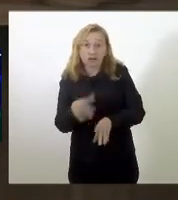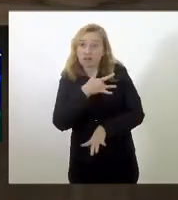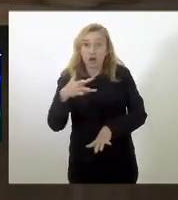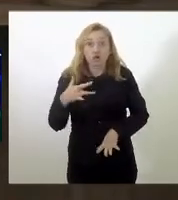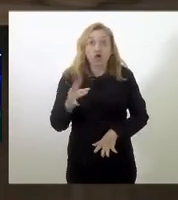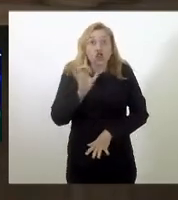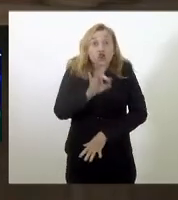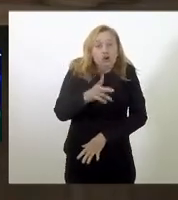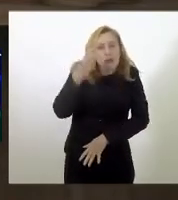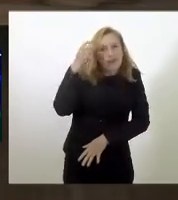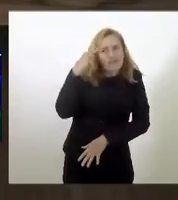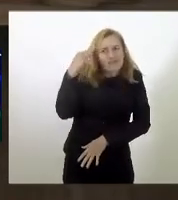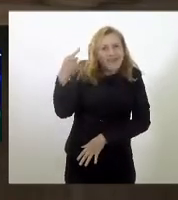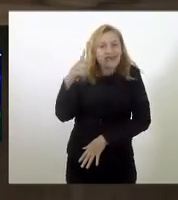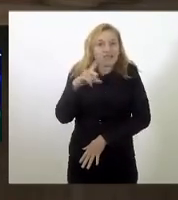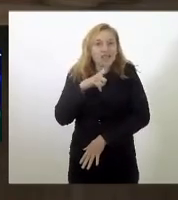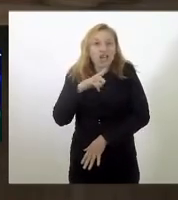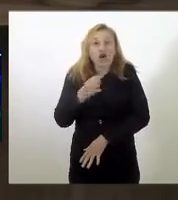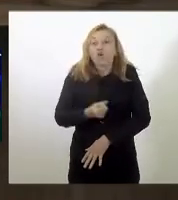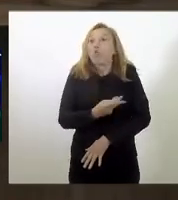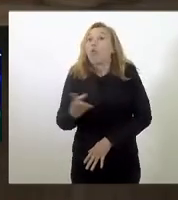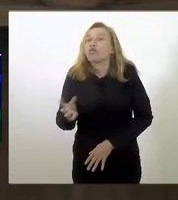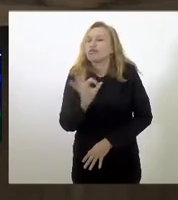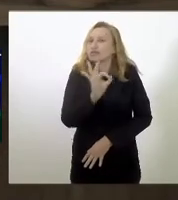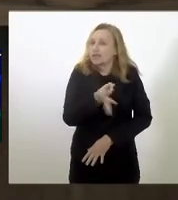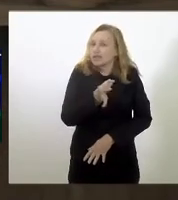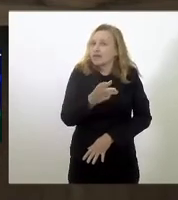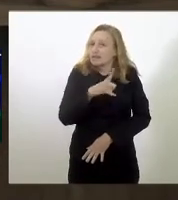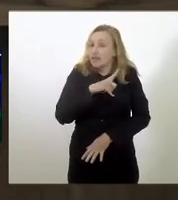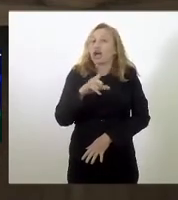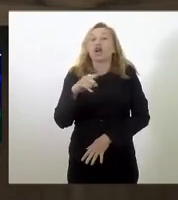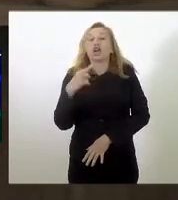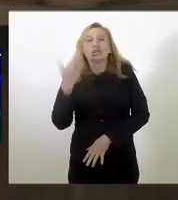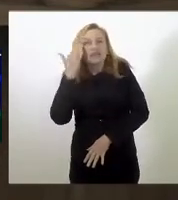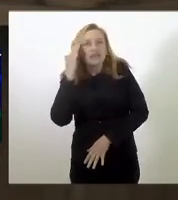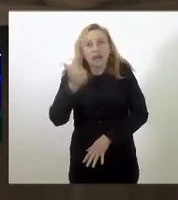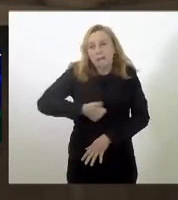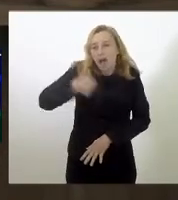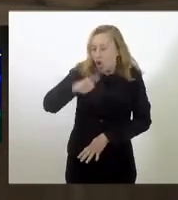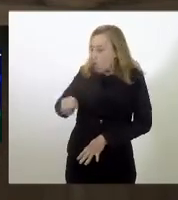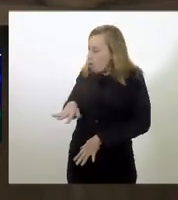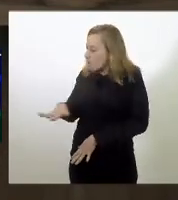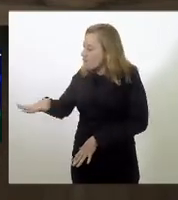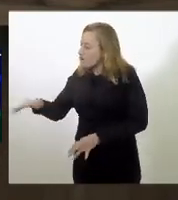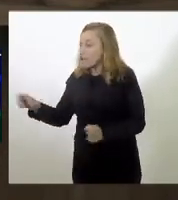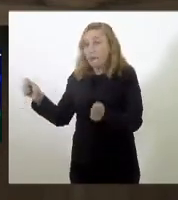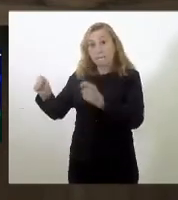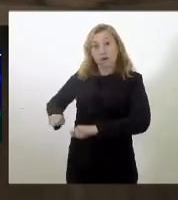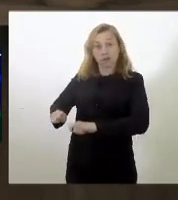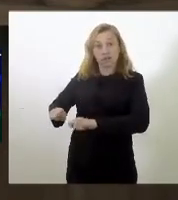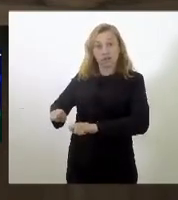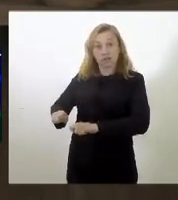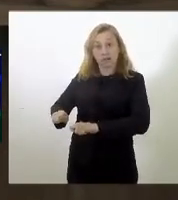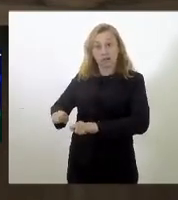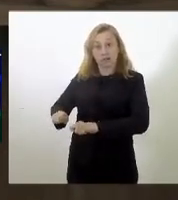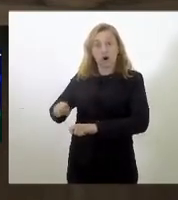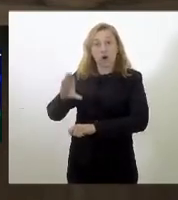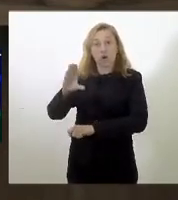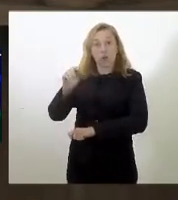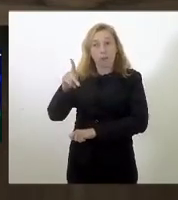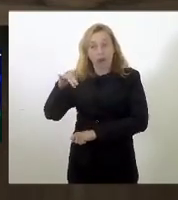senhor ter uma ideia, o quanto que dá certo a gente entender a favela em sua potencialidade no Complexo da